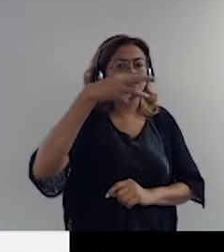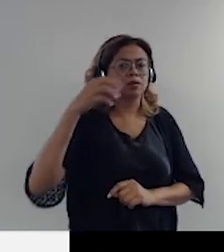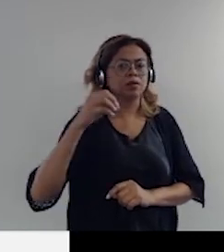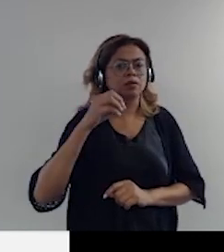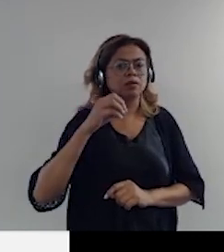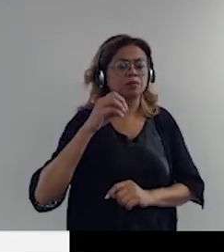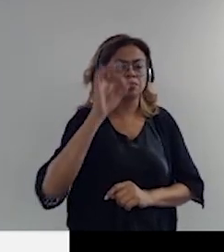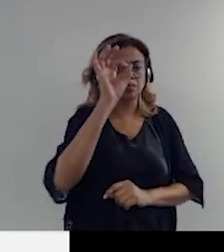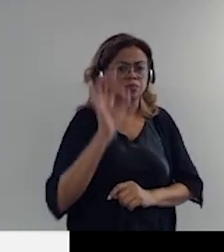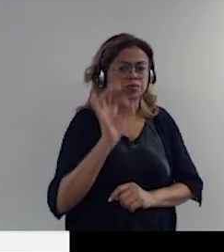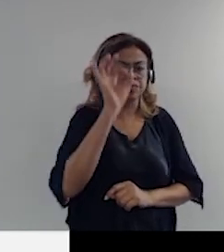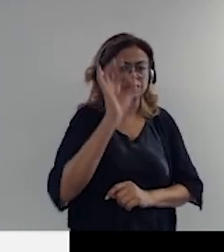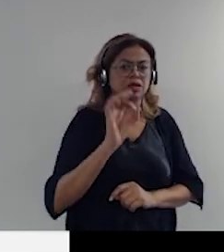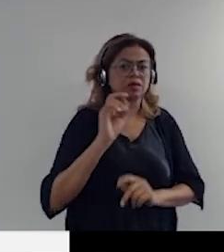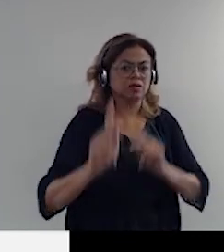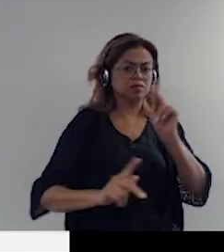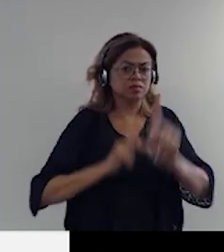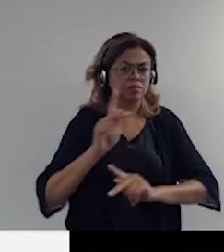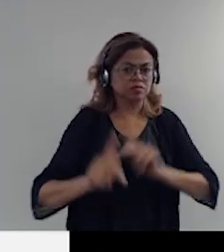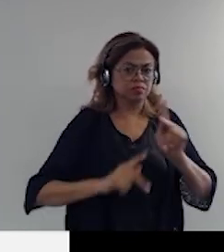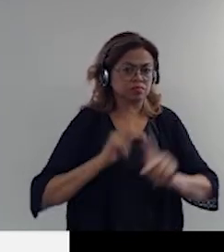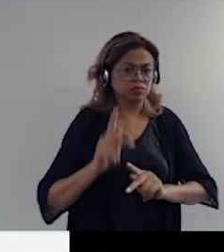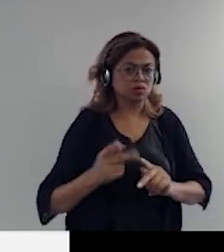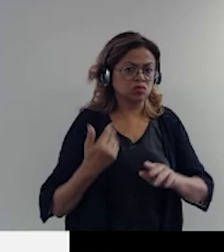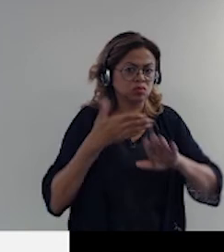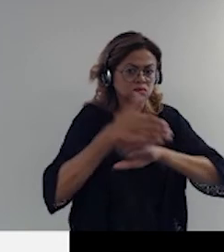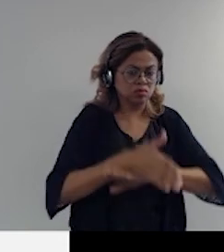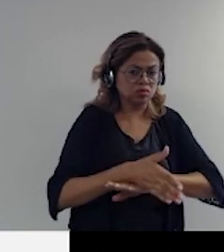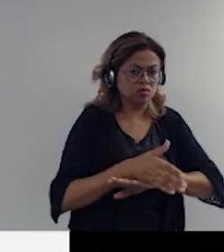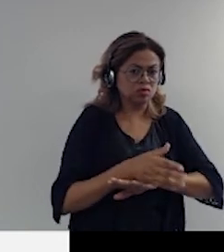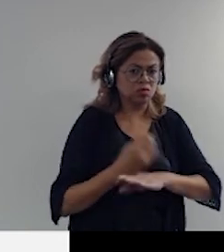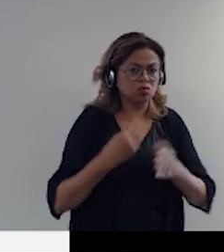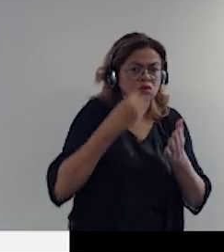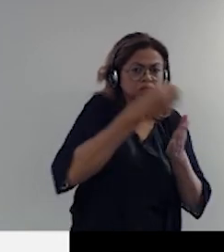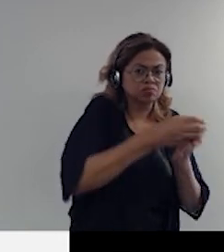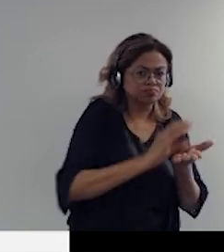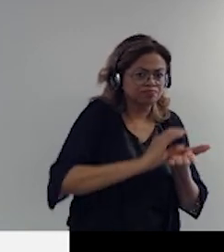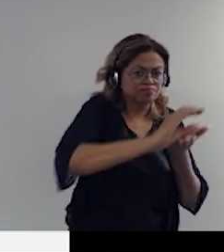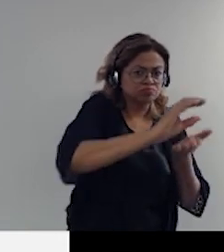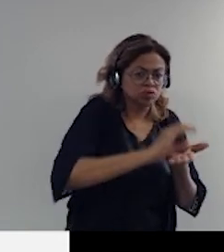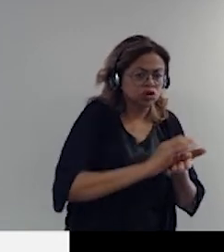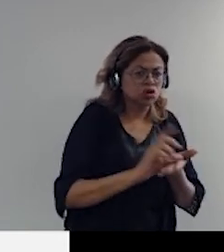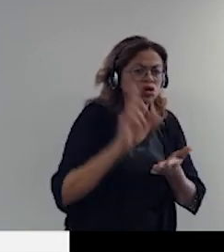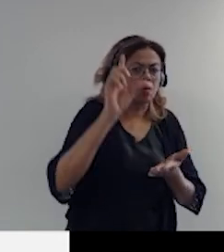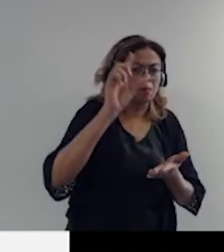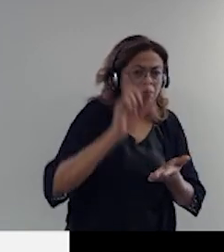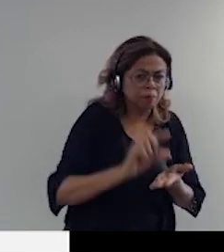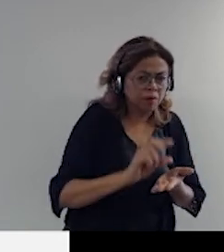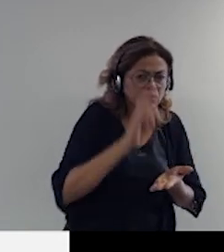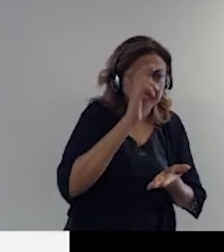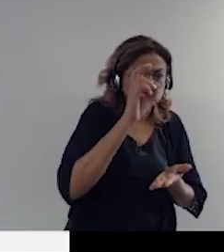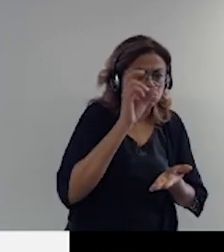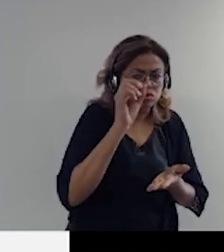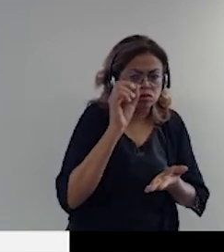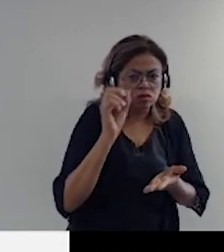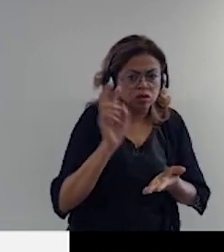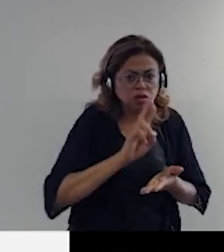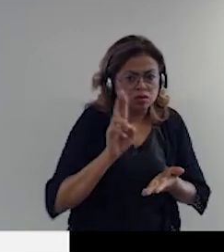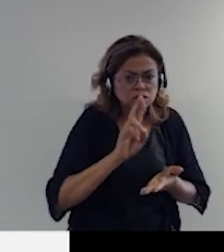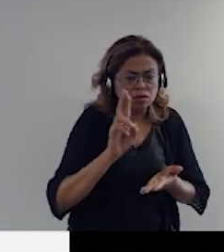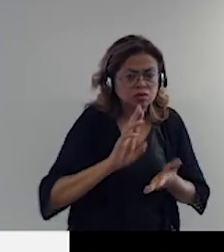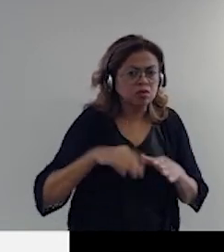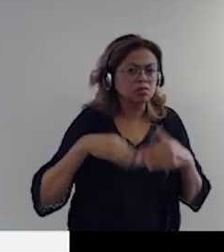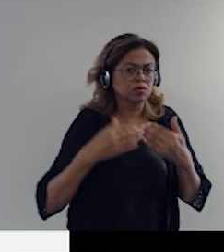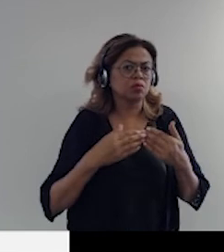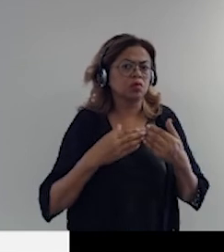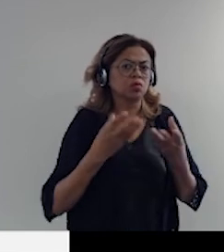primeira vez na Bolsa fazendo investimentos de menos de R$500, e a maior parte dela, a grande maioria, faz até